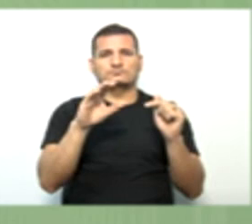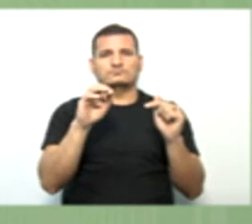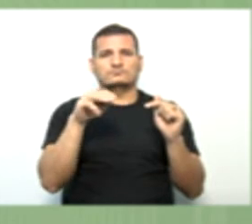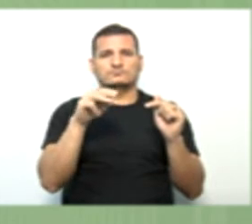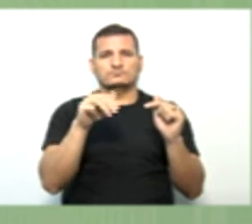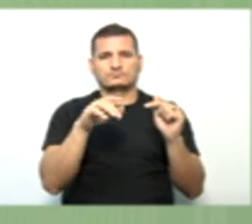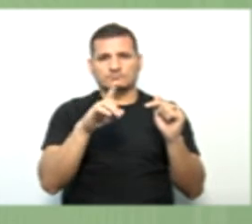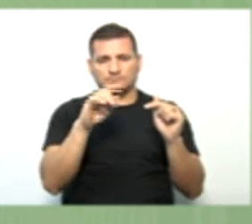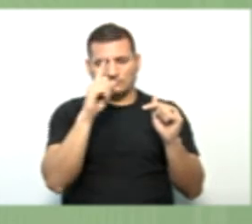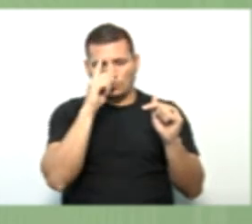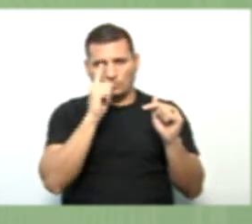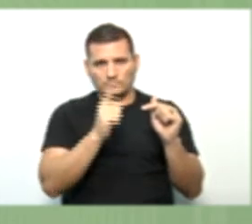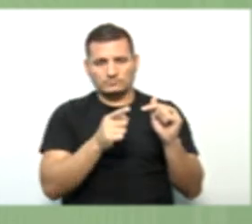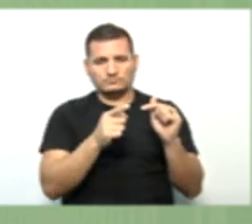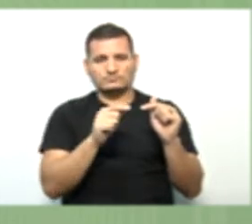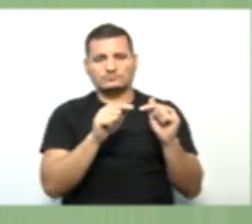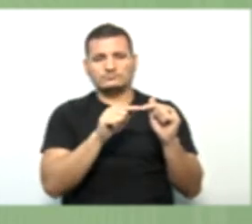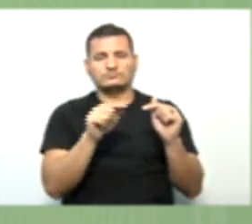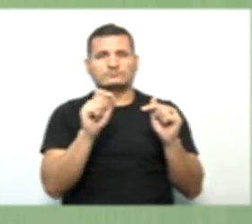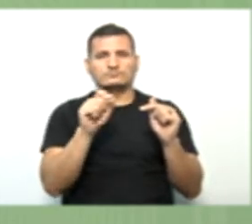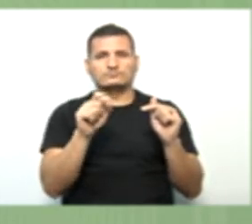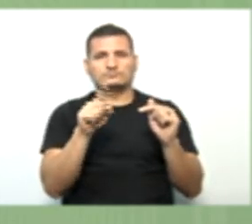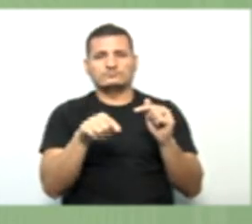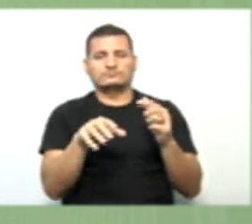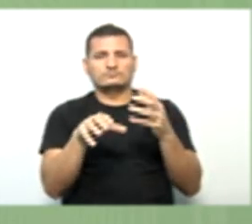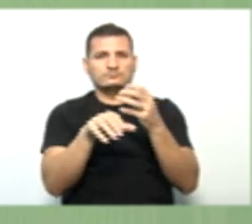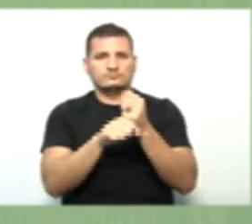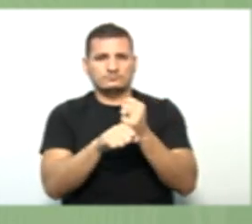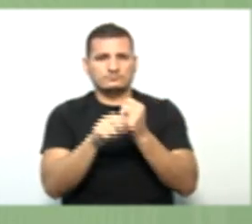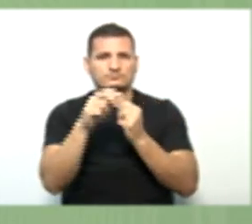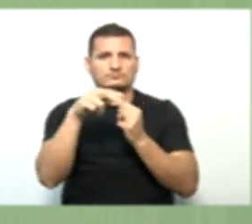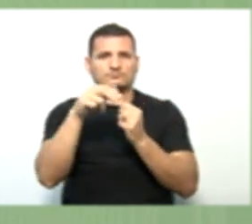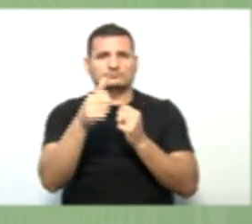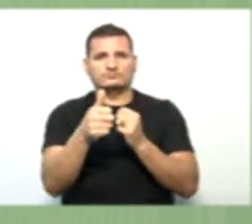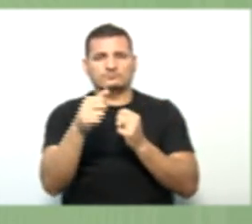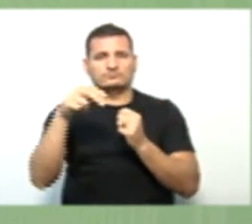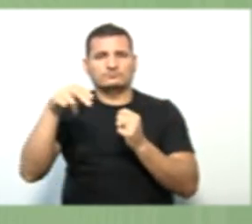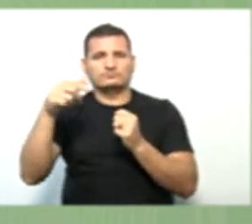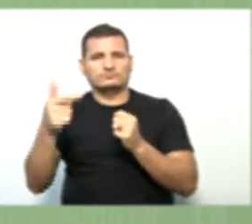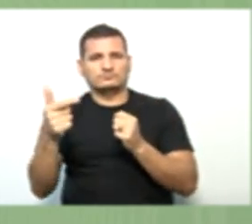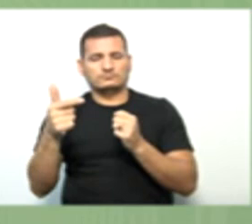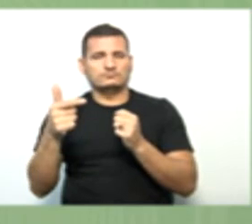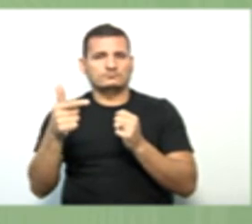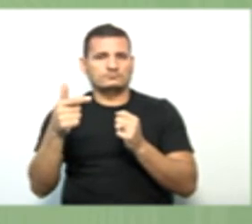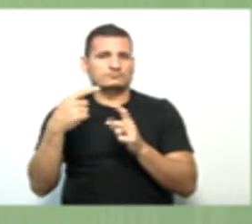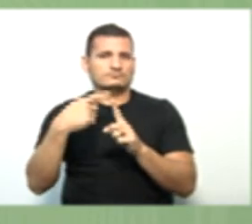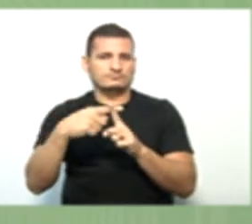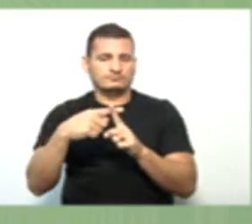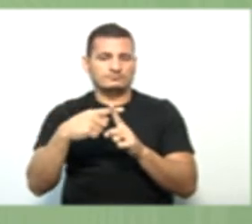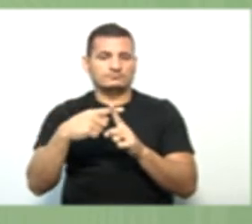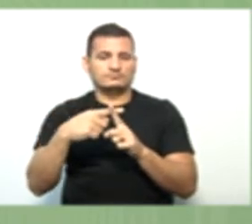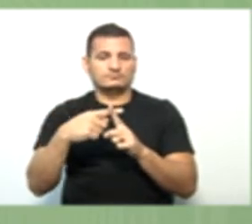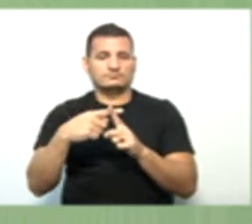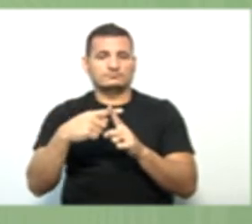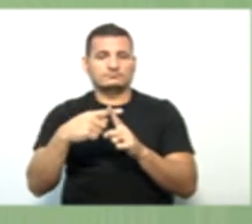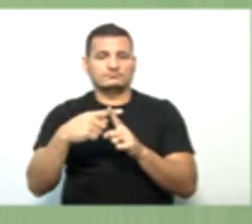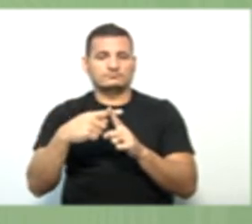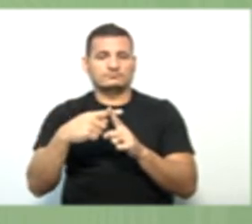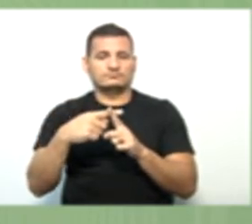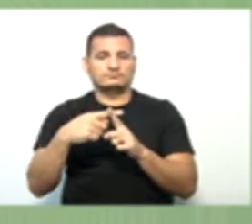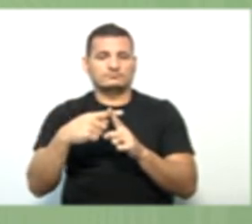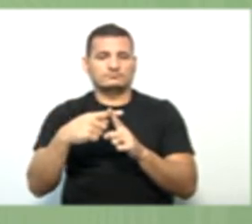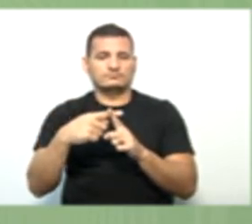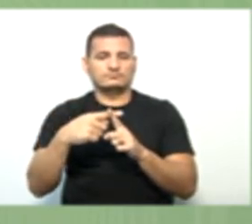aqui? O comando dessa função é somar num 1 com num 2. E o valor dessa soma vai ser atribuído